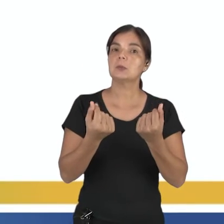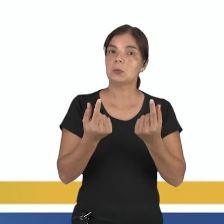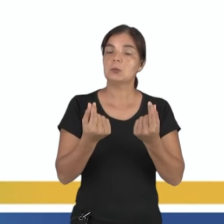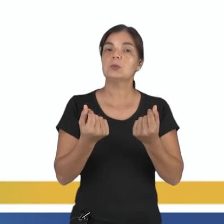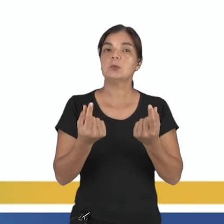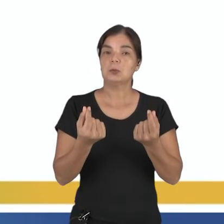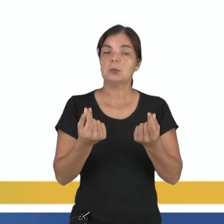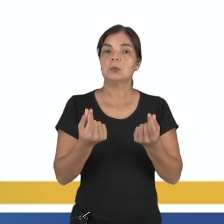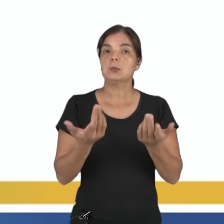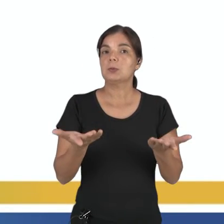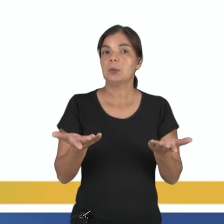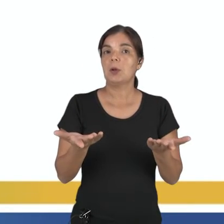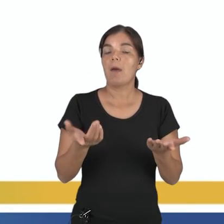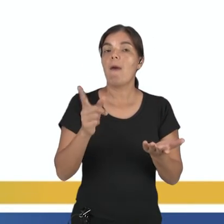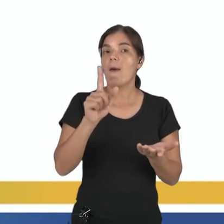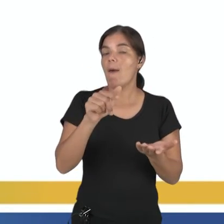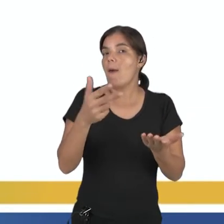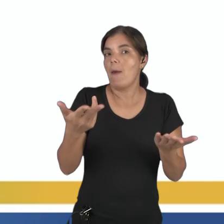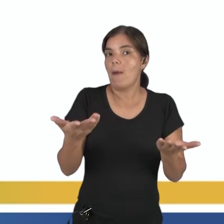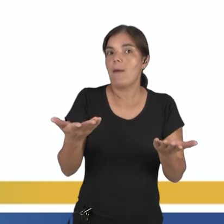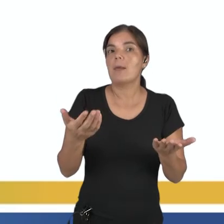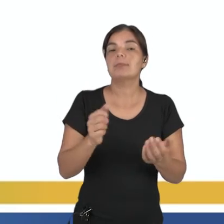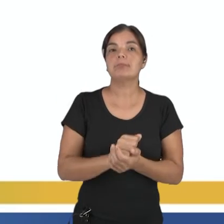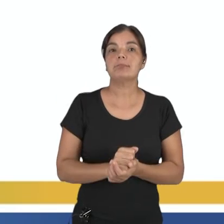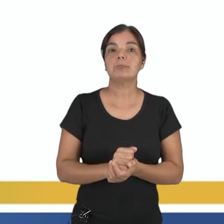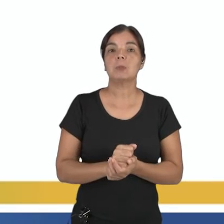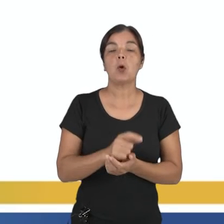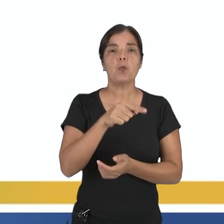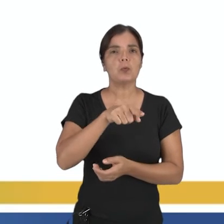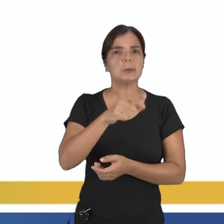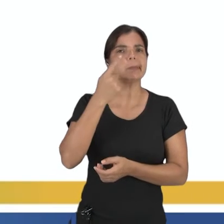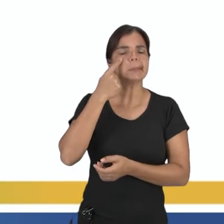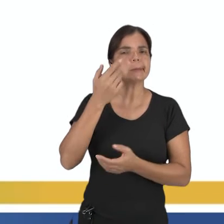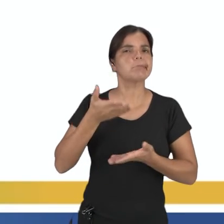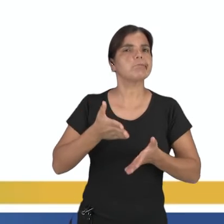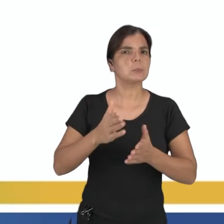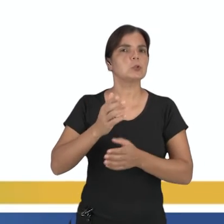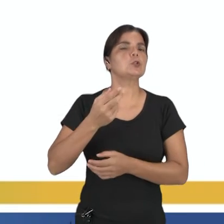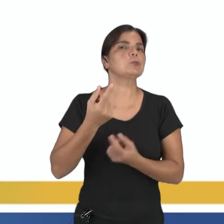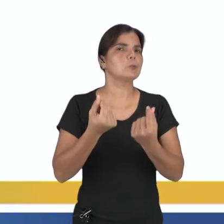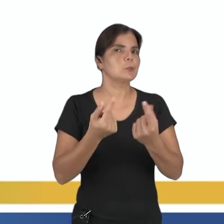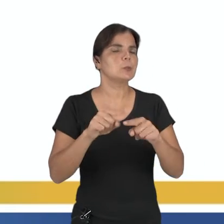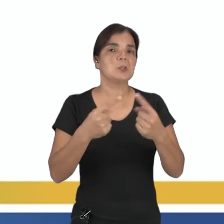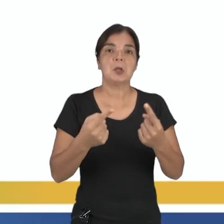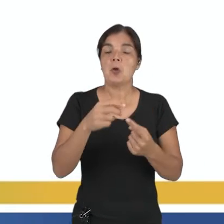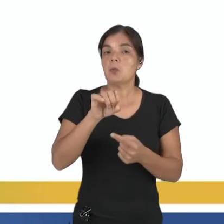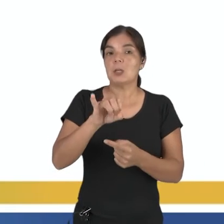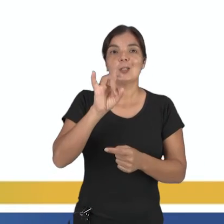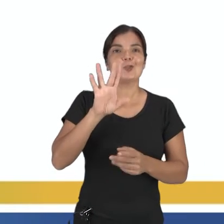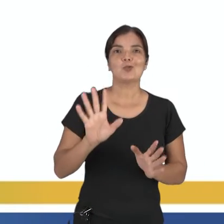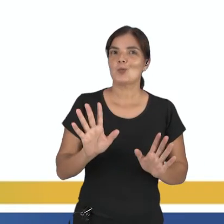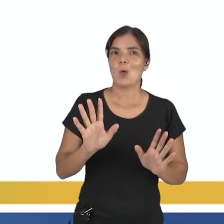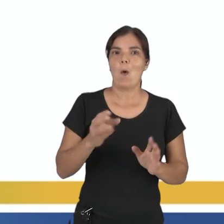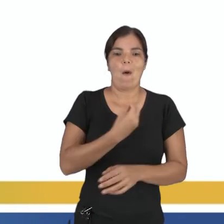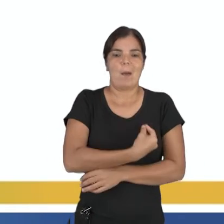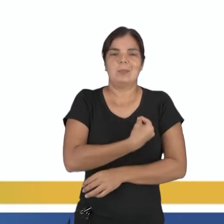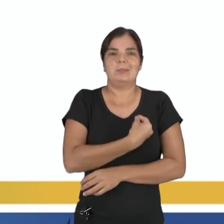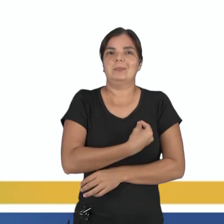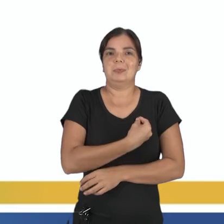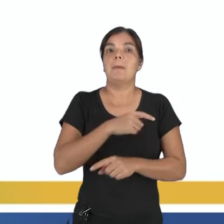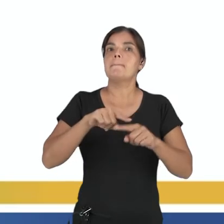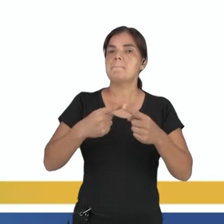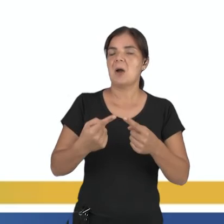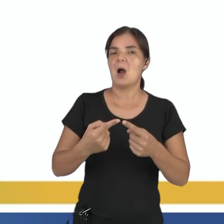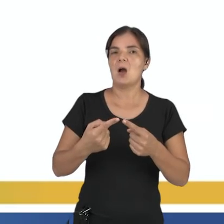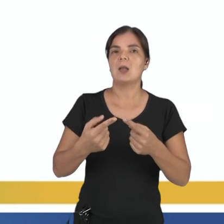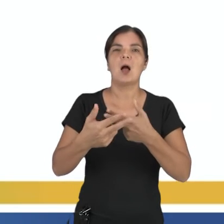dinheiro, né, você nasceu para ganhar dinheiro. Ou seja, você não nasceu para viver a vida,